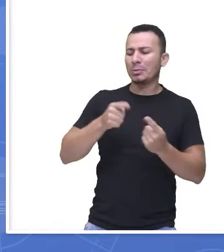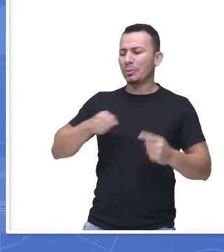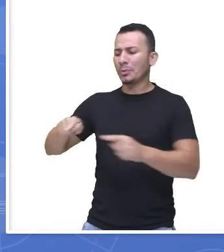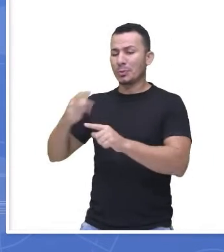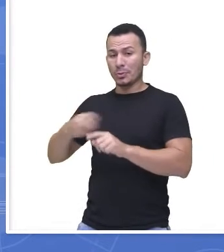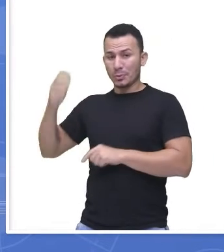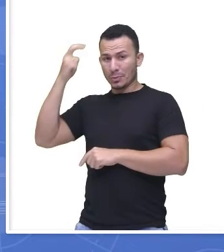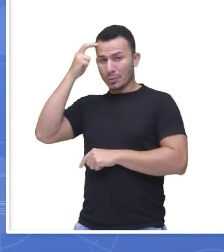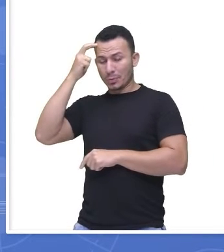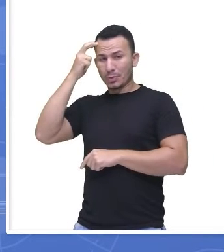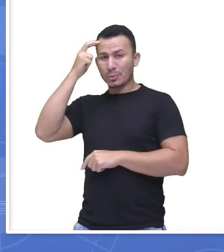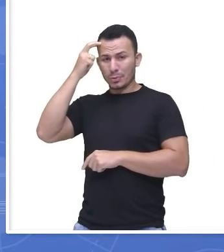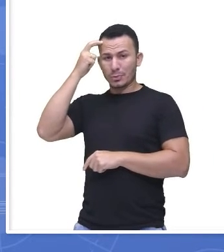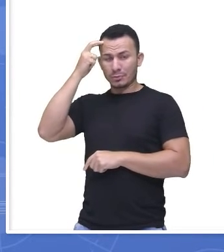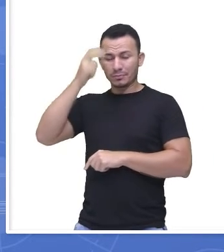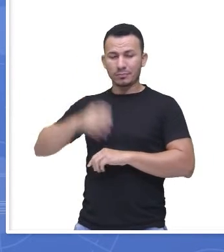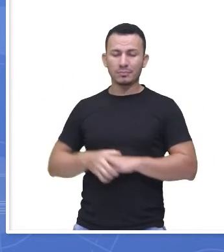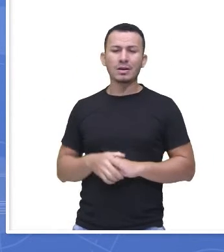vai